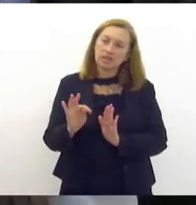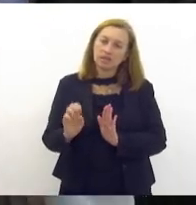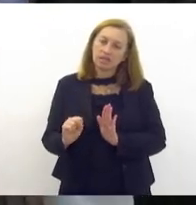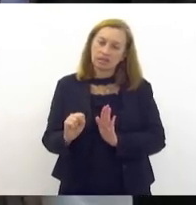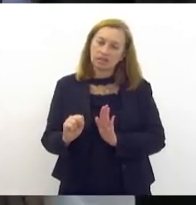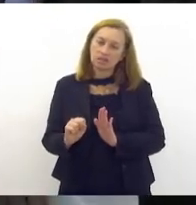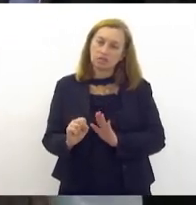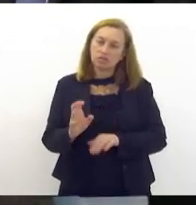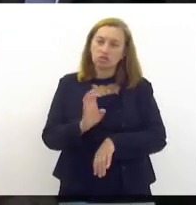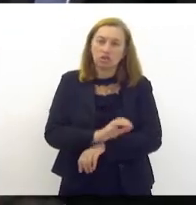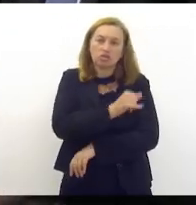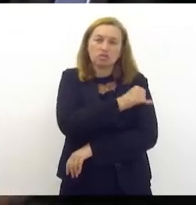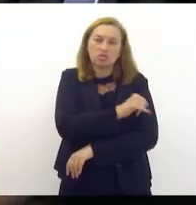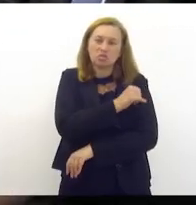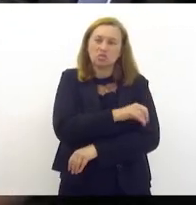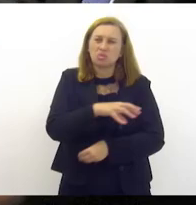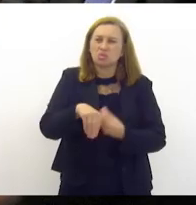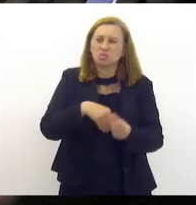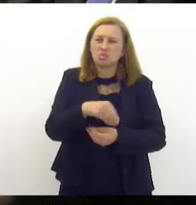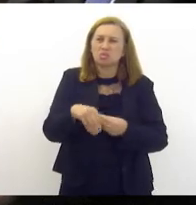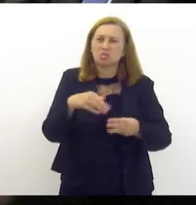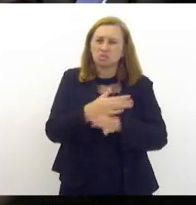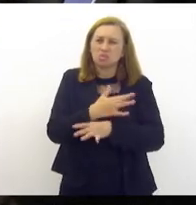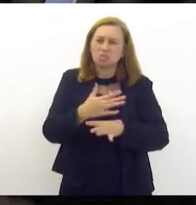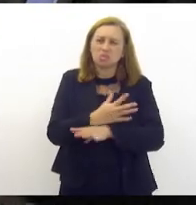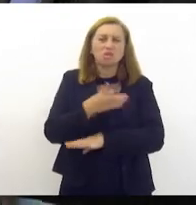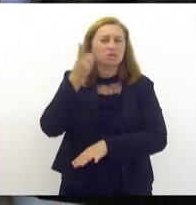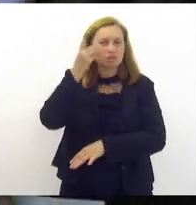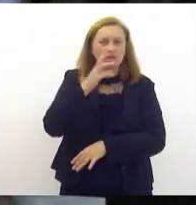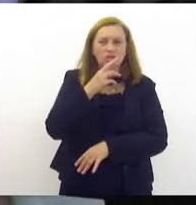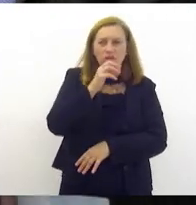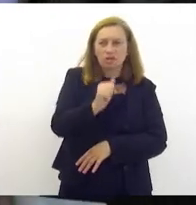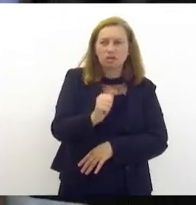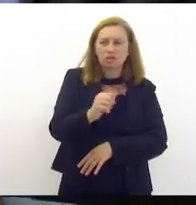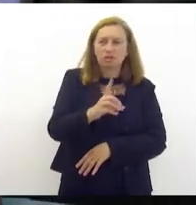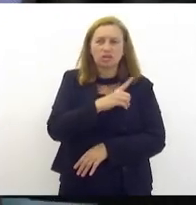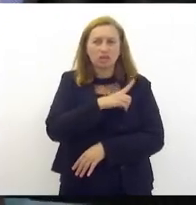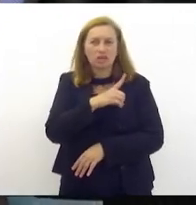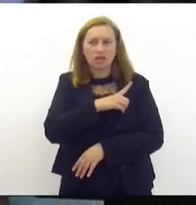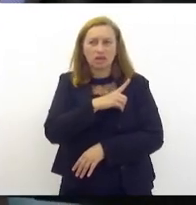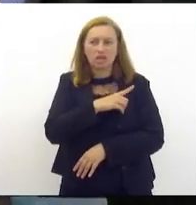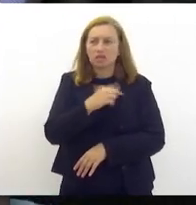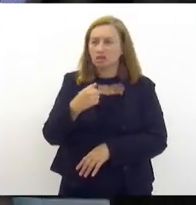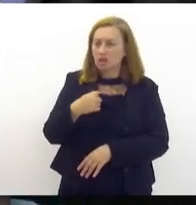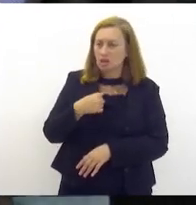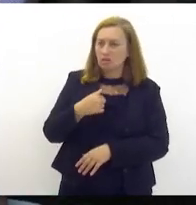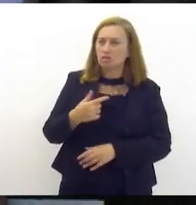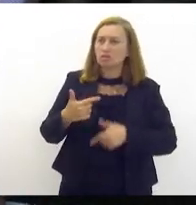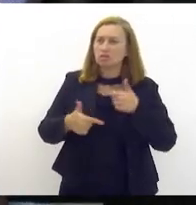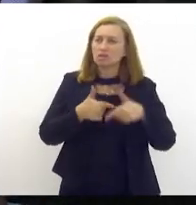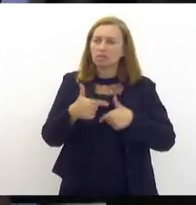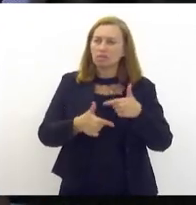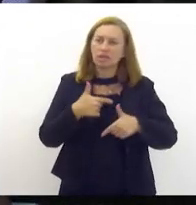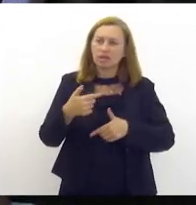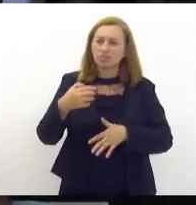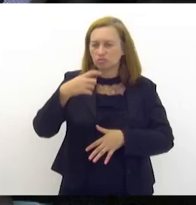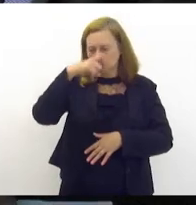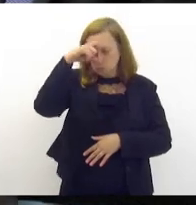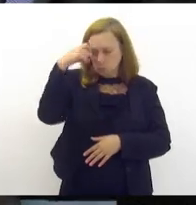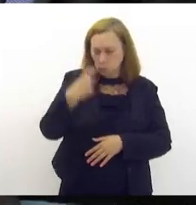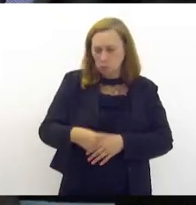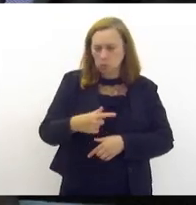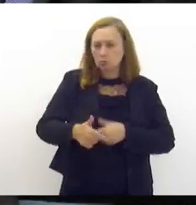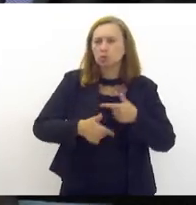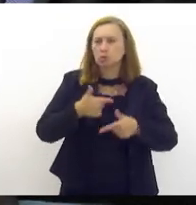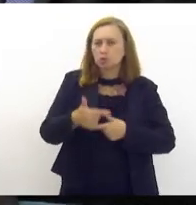Desordem Urbana, junto com a CPI de Serviço Delegado, deputado Rodrigo Amorim, deputado Alon Lopes e eu, temos trabalhado arduamente para